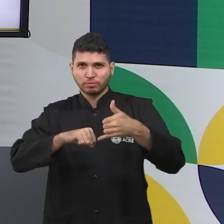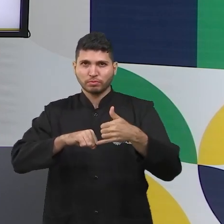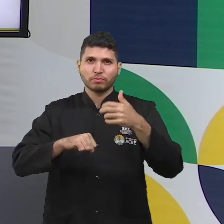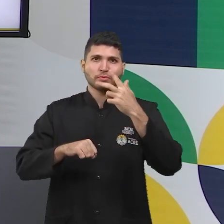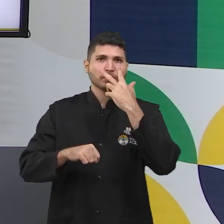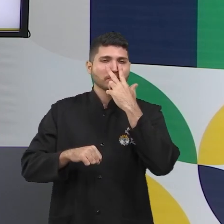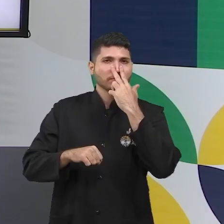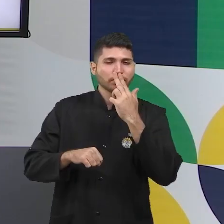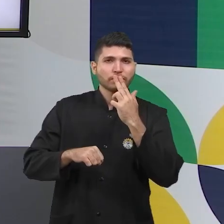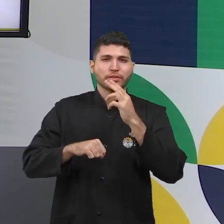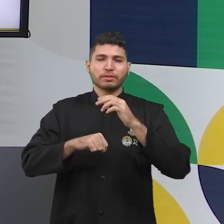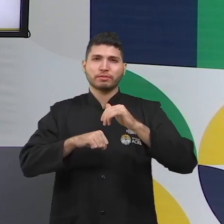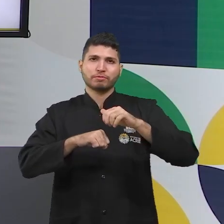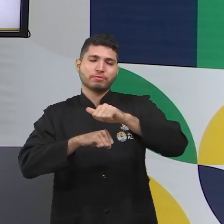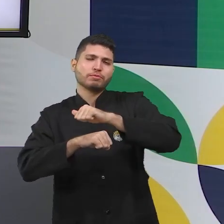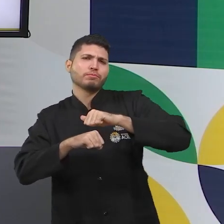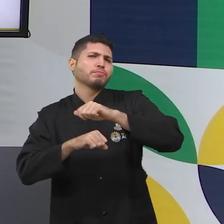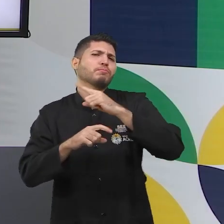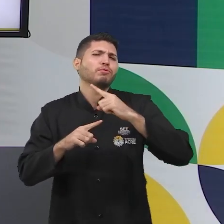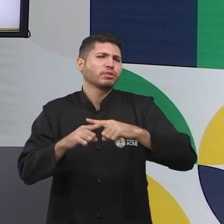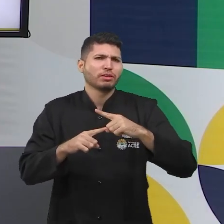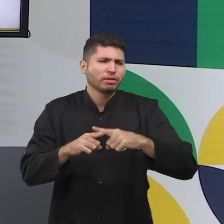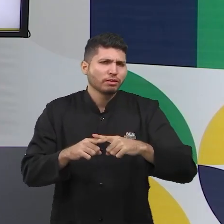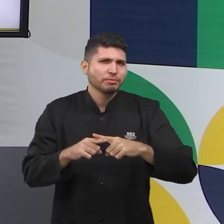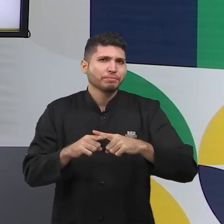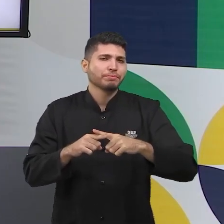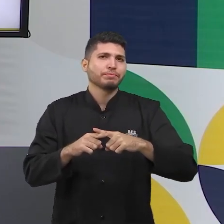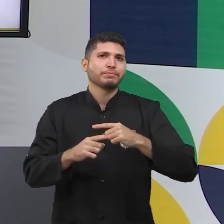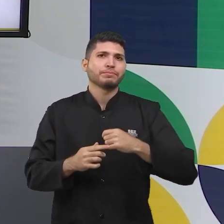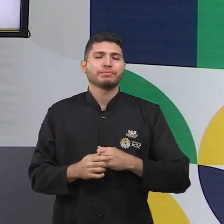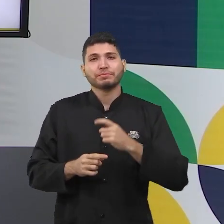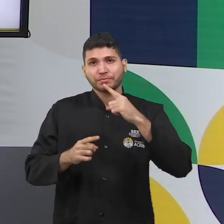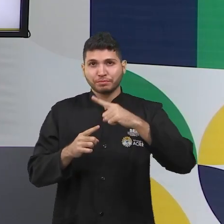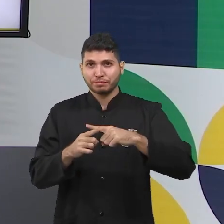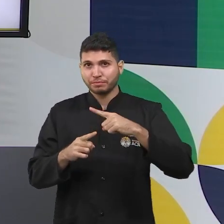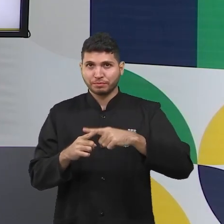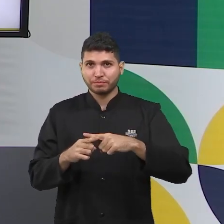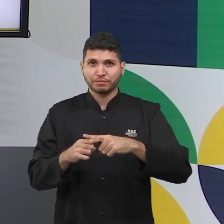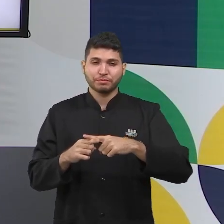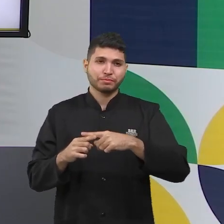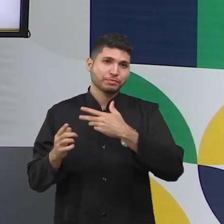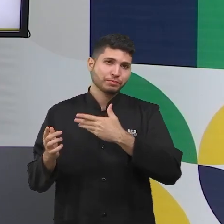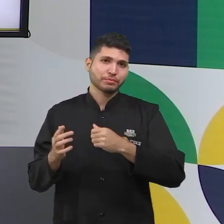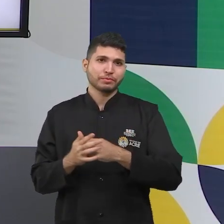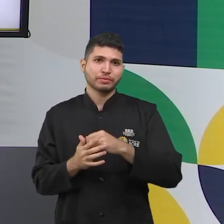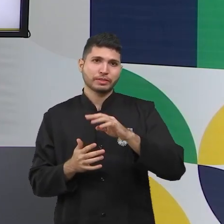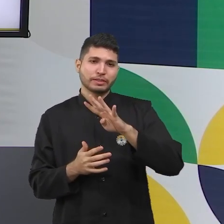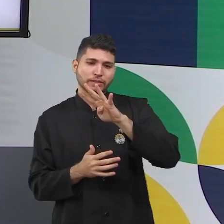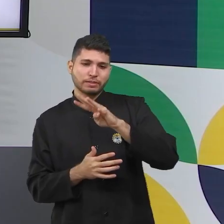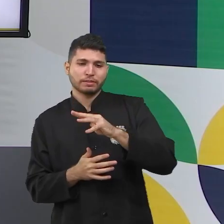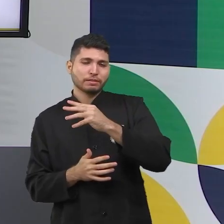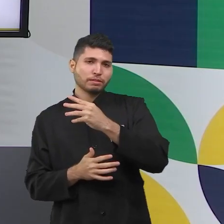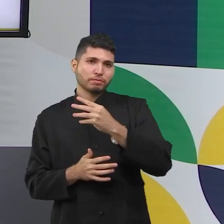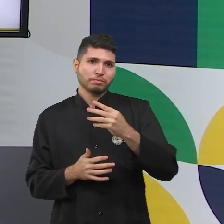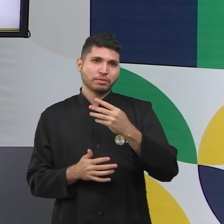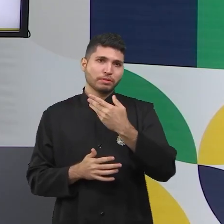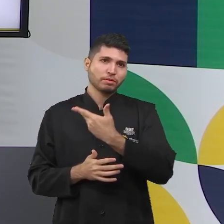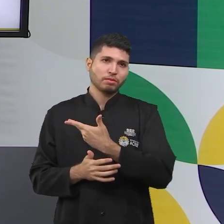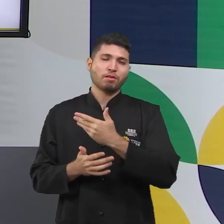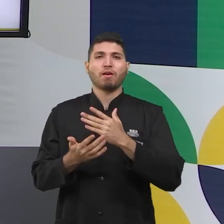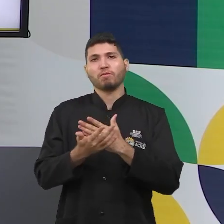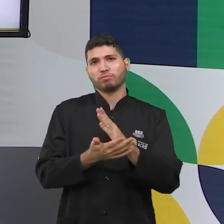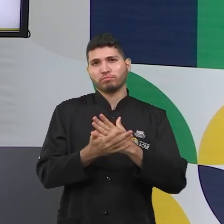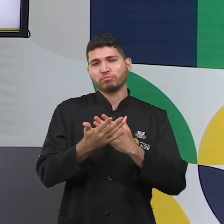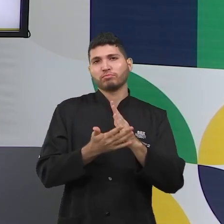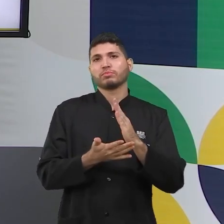advérbios. Por quê? Porque ele vai ser um desses aqui que está aí na tabela, aqui no slide, ó. Nós temos alguns